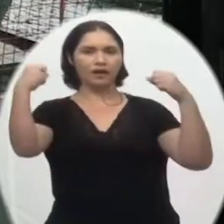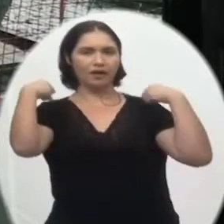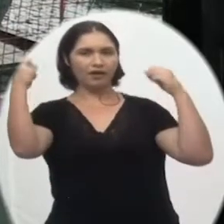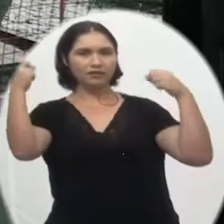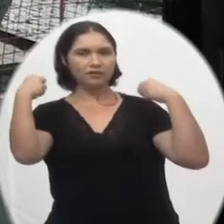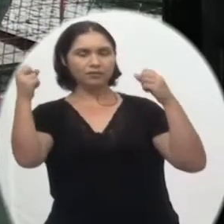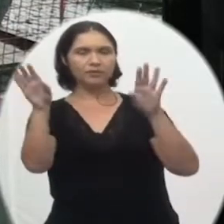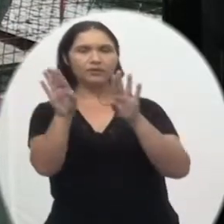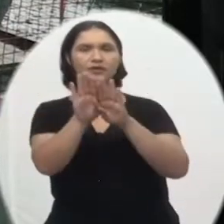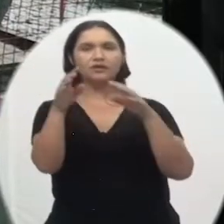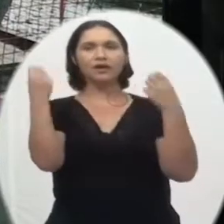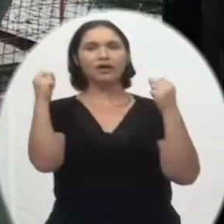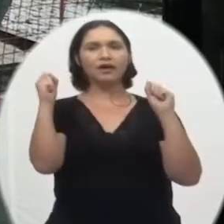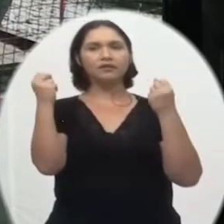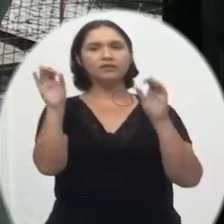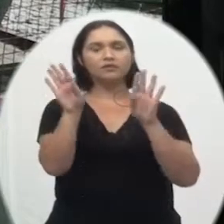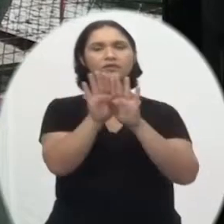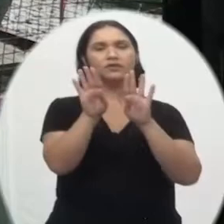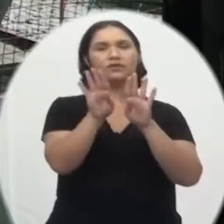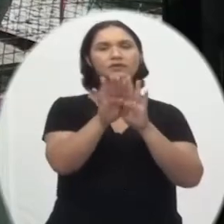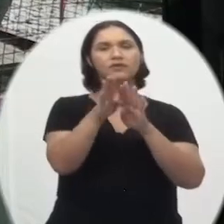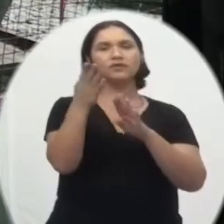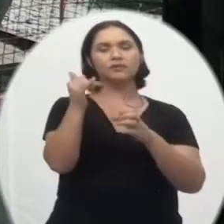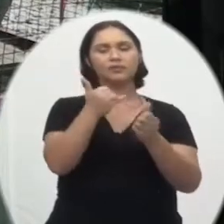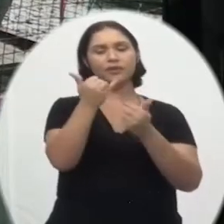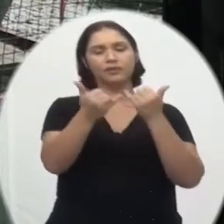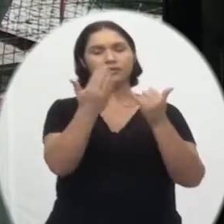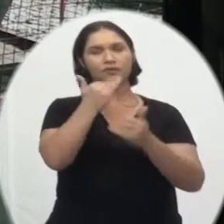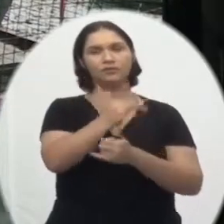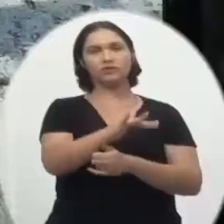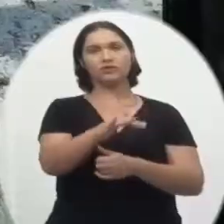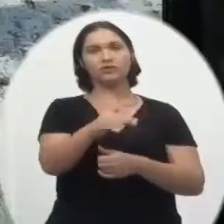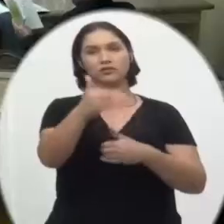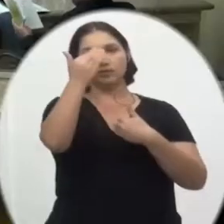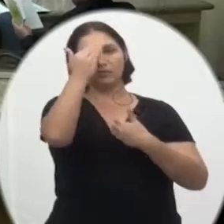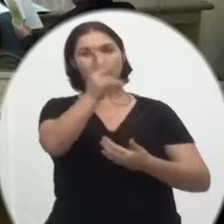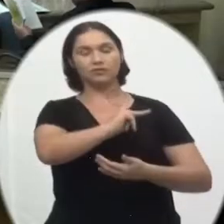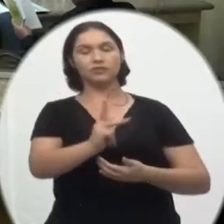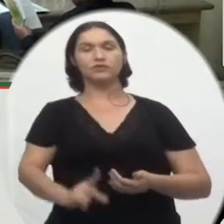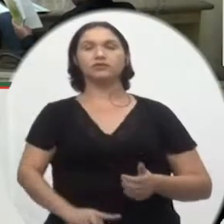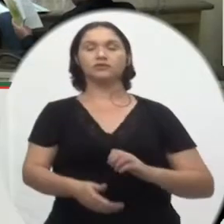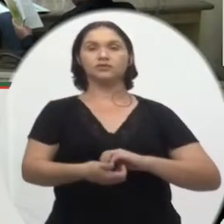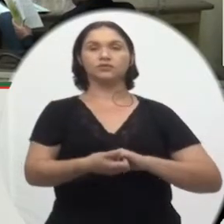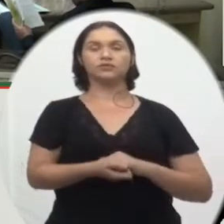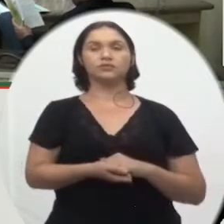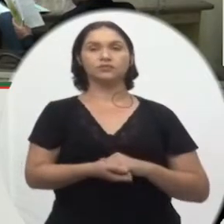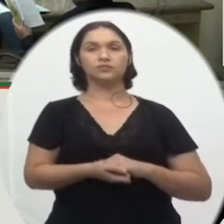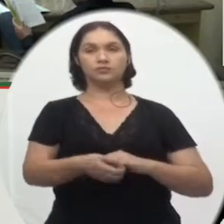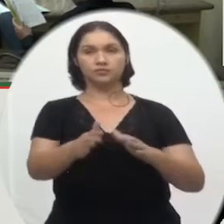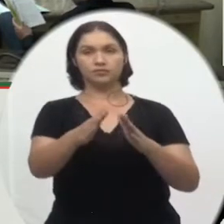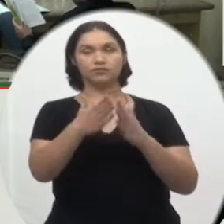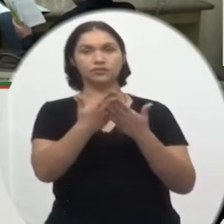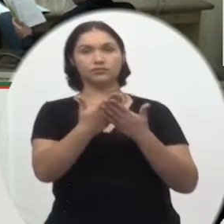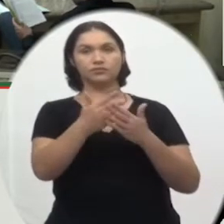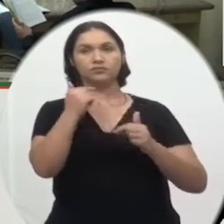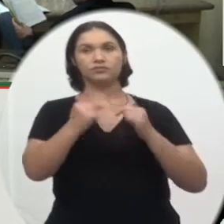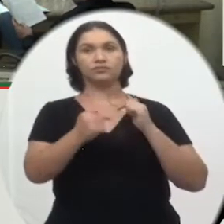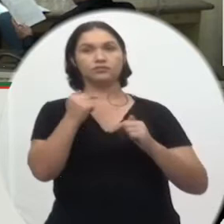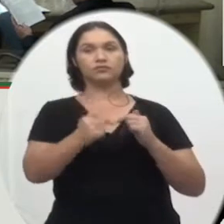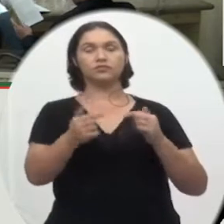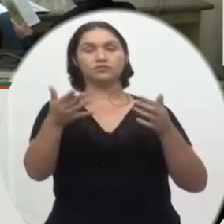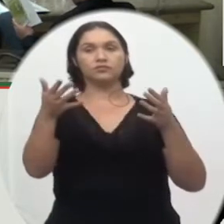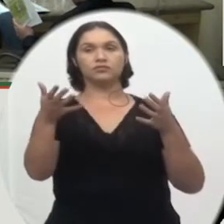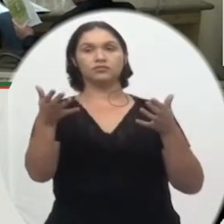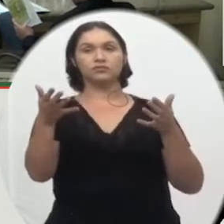alguém venha se machucar, que dê uma olhadinha lá com carinho. Obrigado, senhor presidente. O requerimento continua em